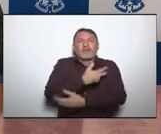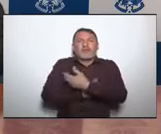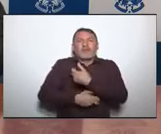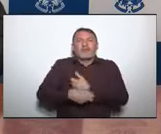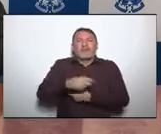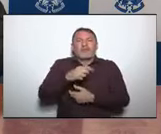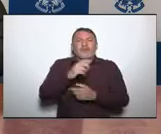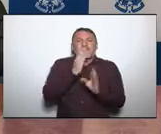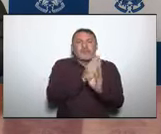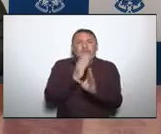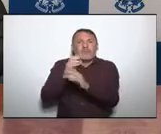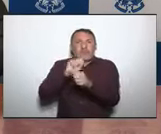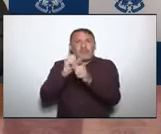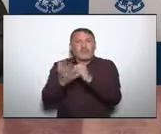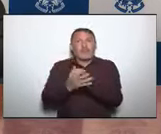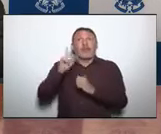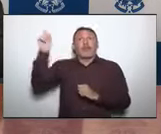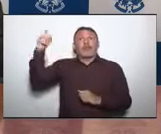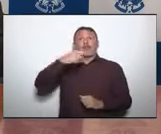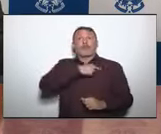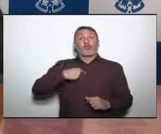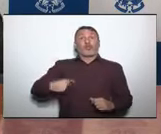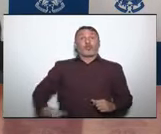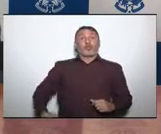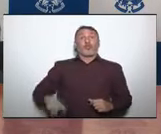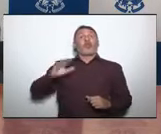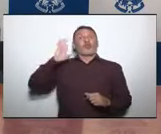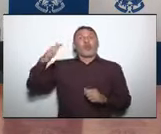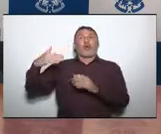para vir para o Espírito Santo, que ia chegar agora